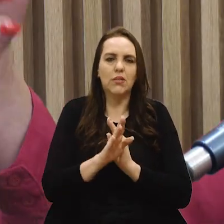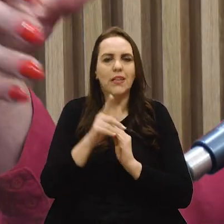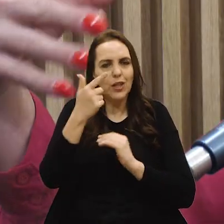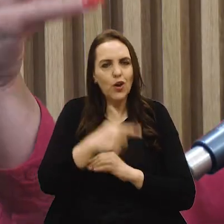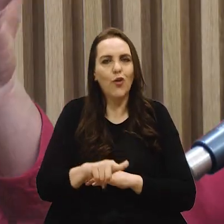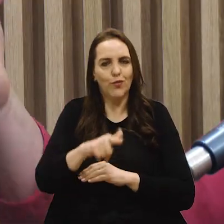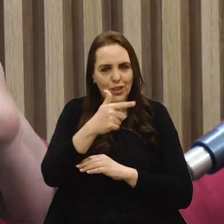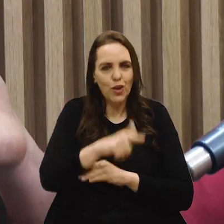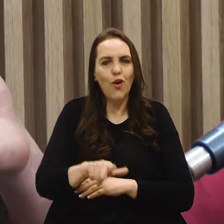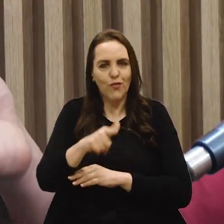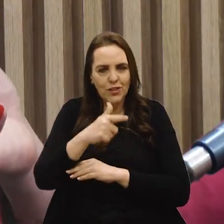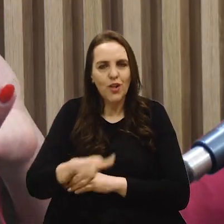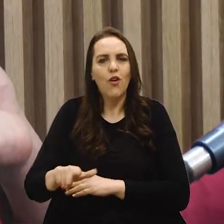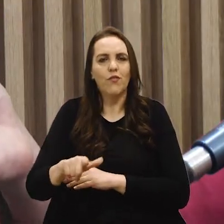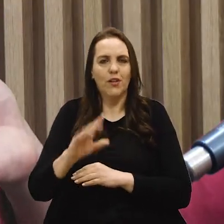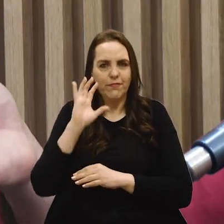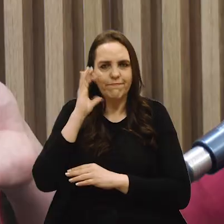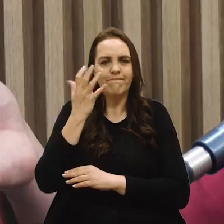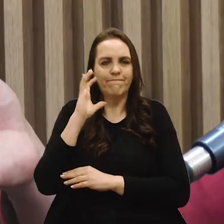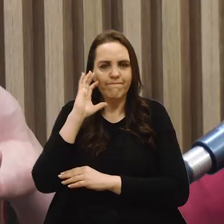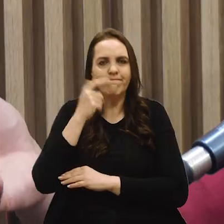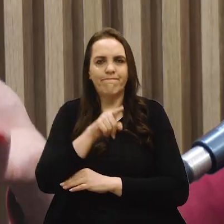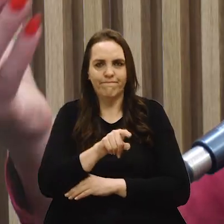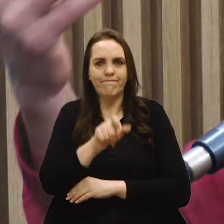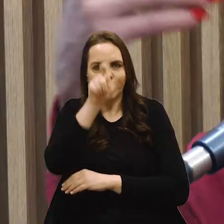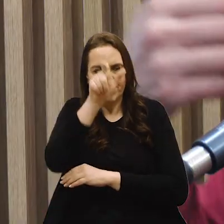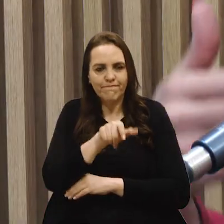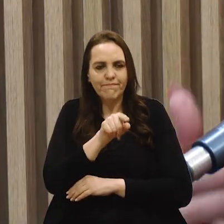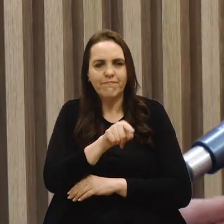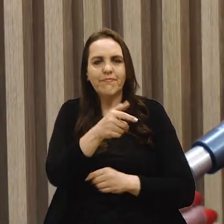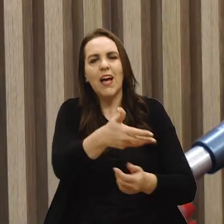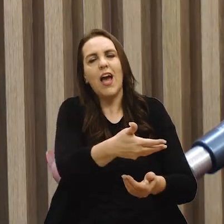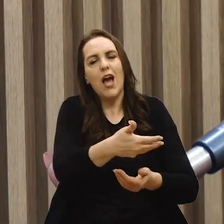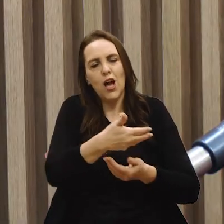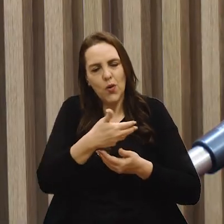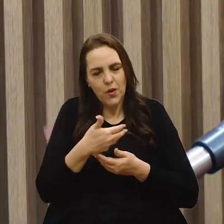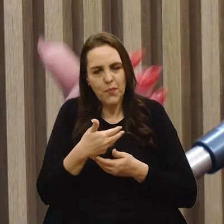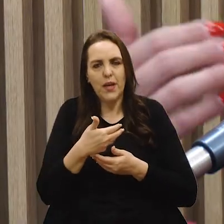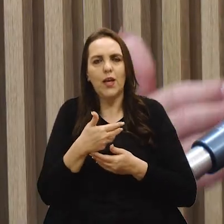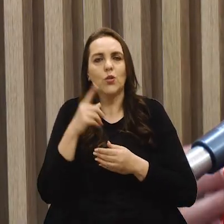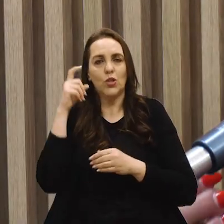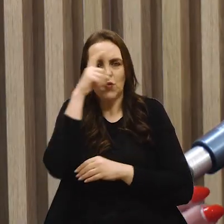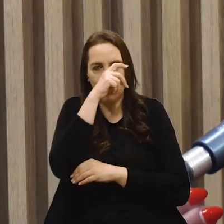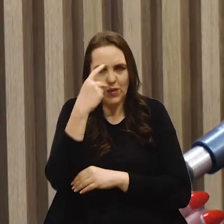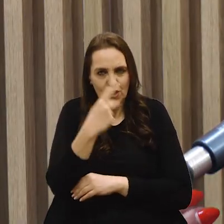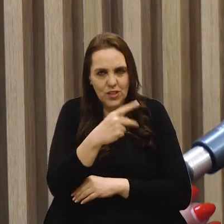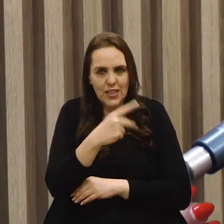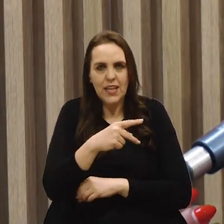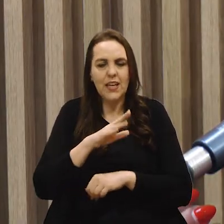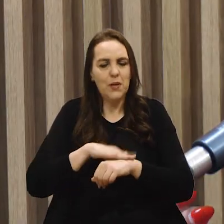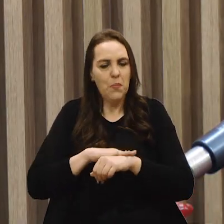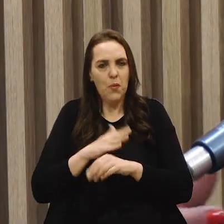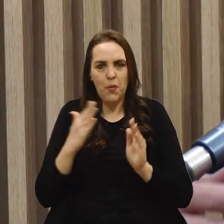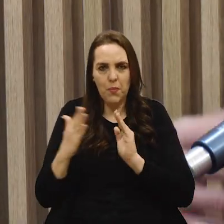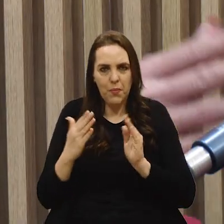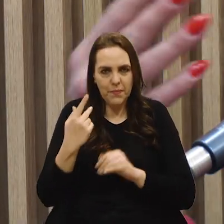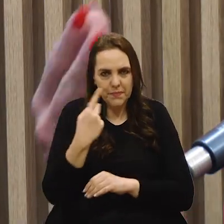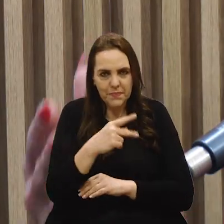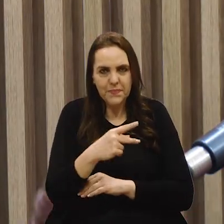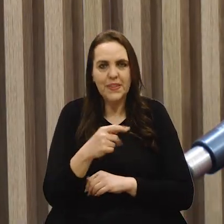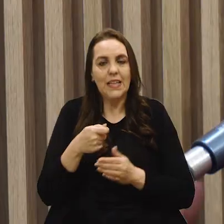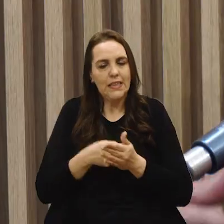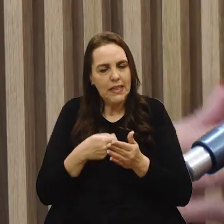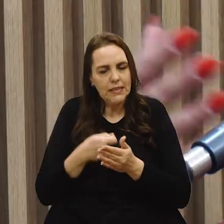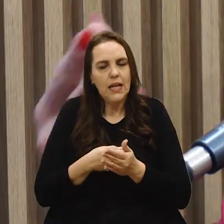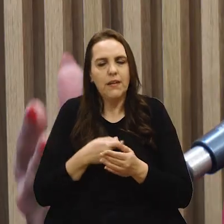nossas portas, a gente olhar de novo aquele indivíduo, acolhê-lo novamente, acolhê-lo na dificuldade momentânea e